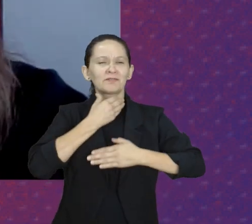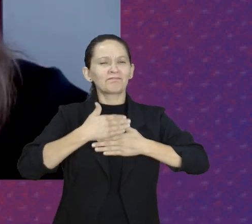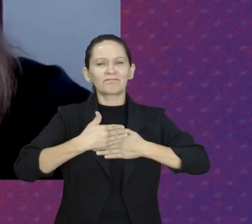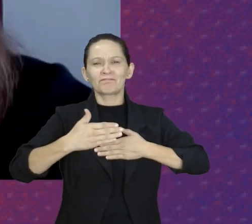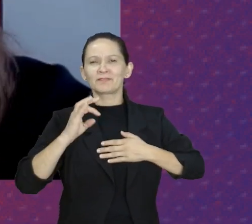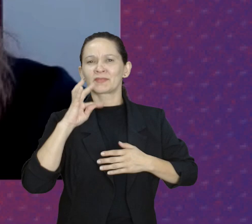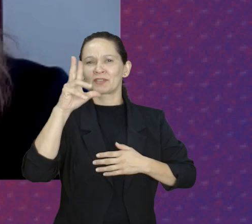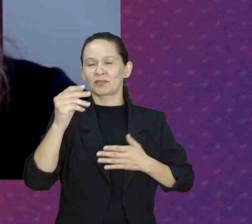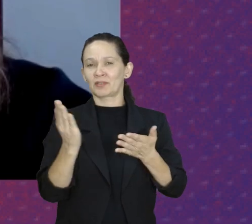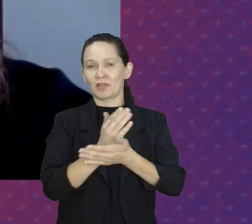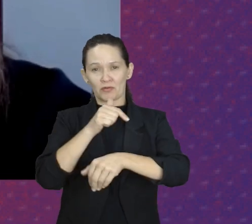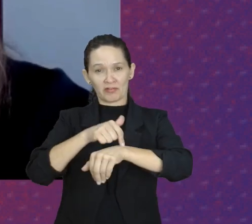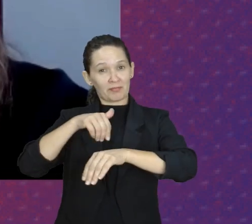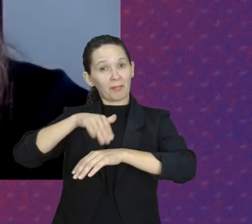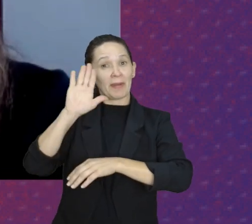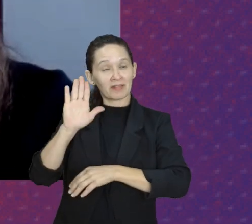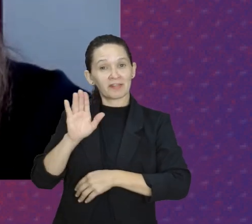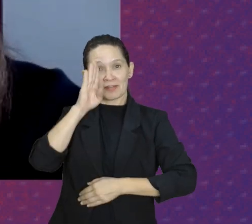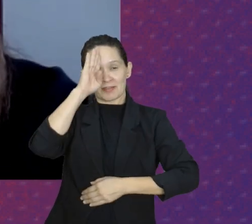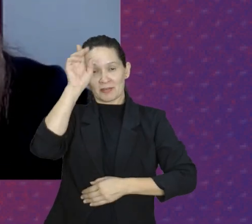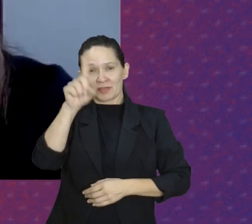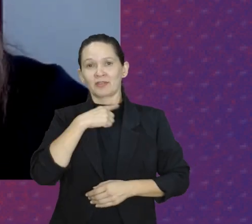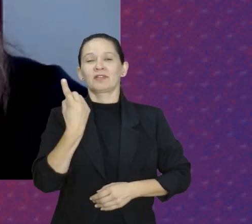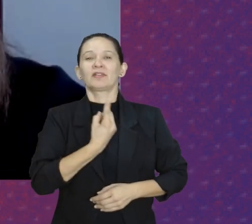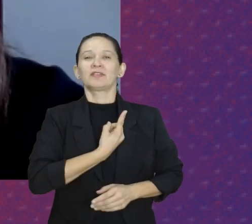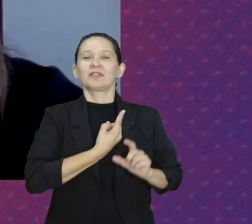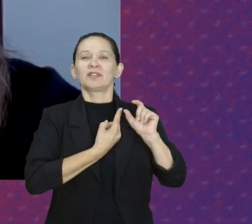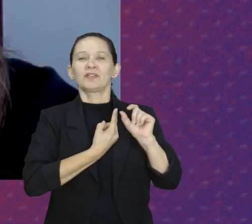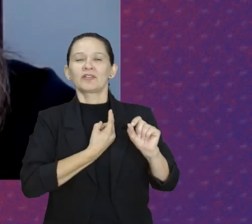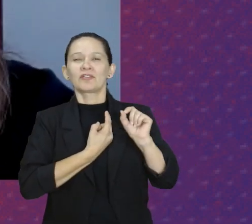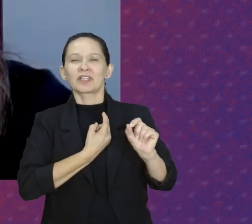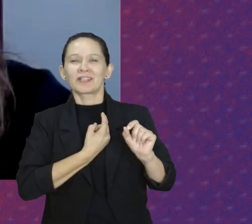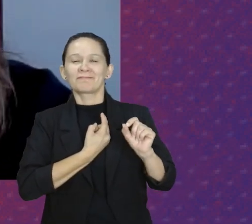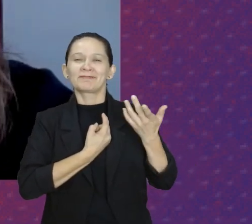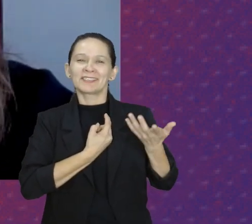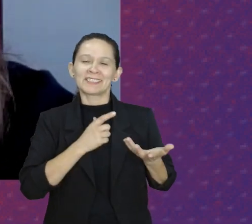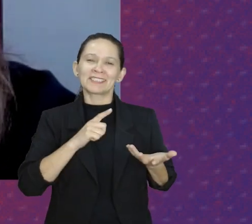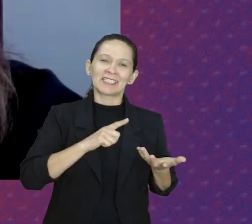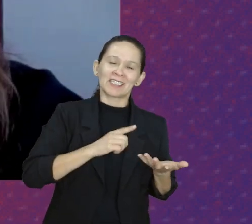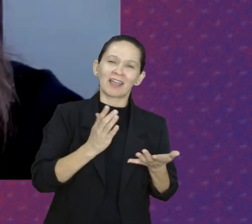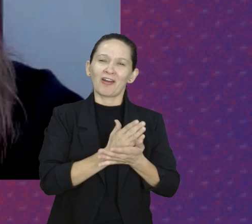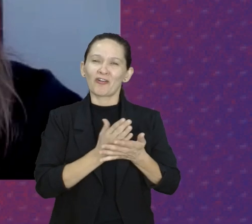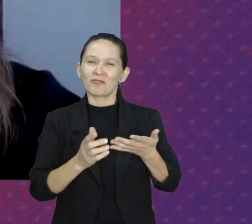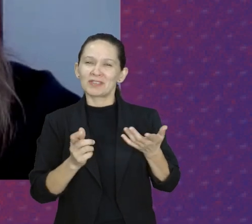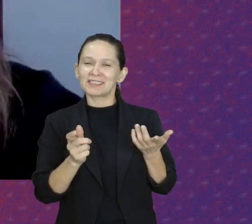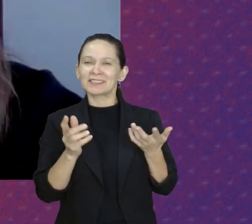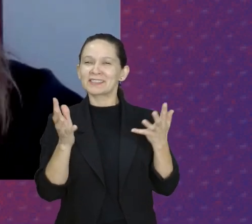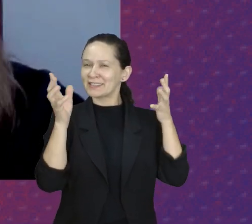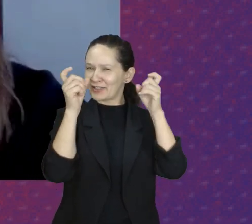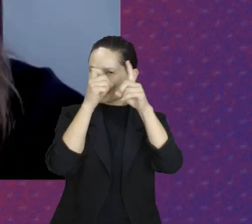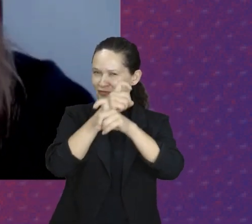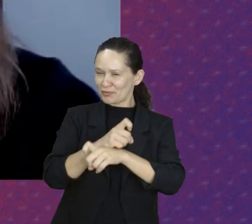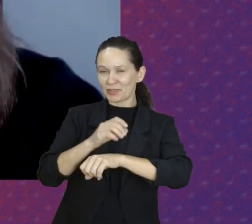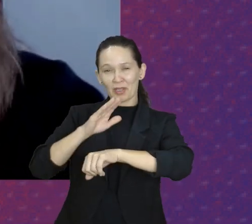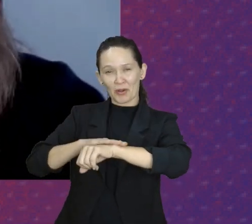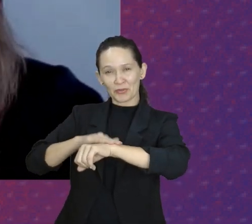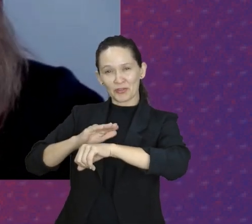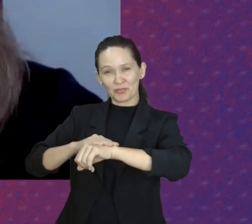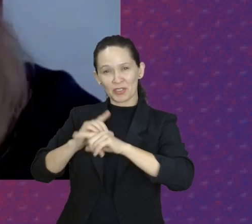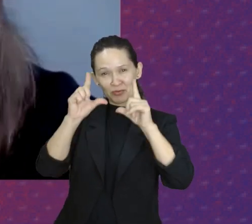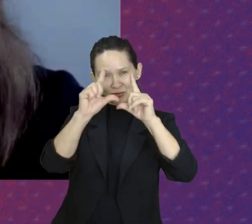Em alguns momentos mais, justamente quando a gente está com as nossas capacidades de autonomia, por